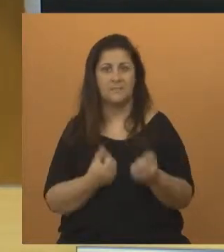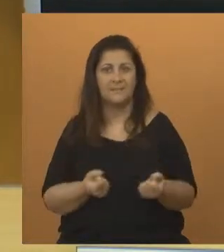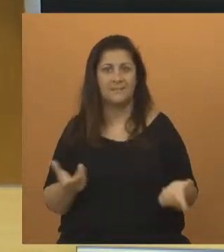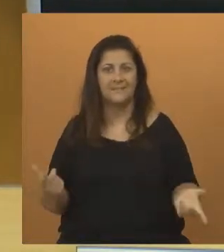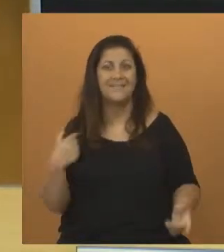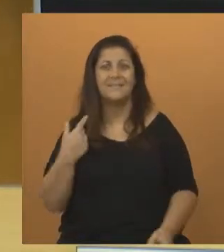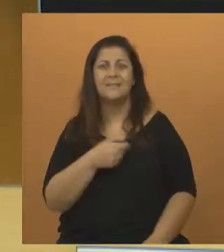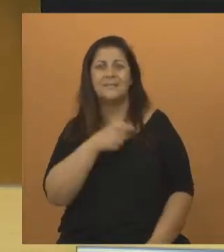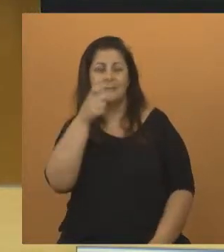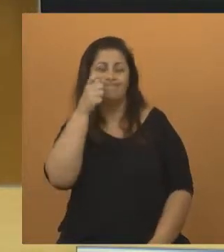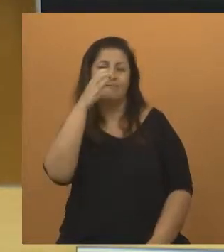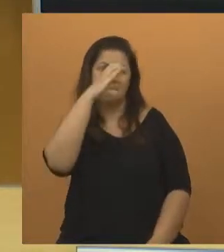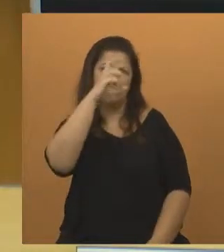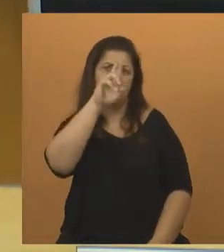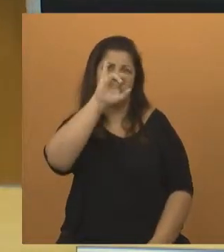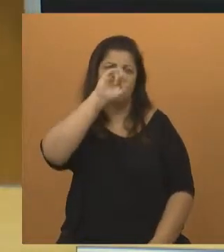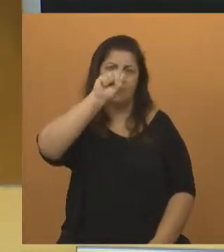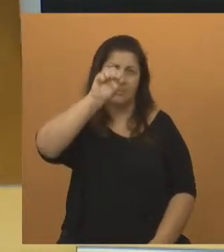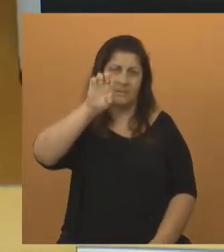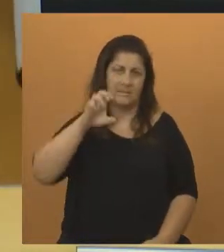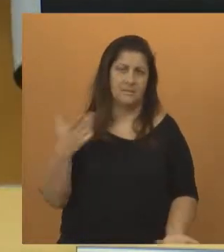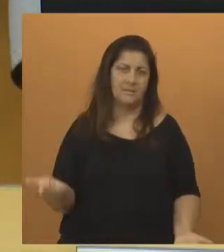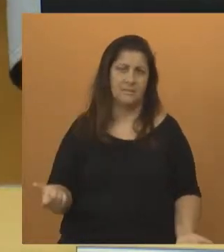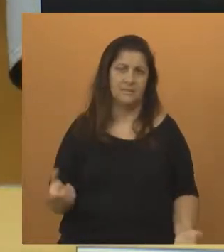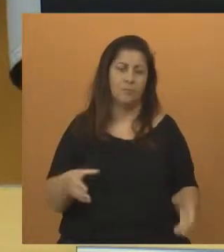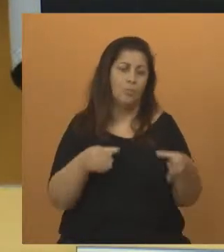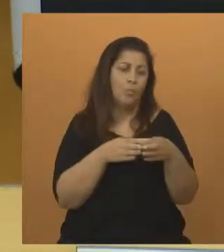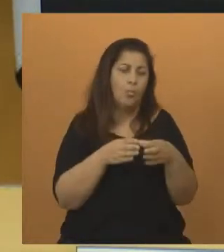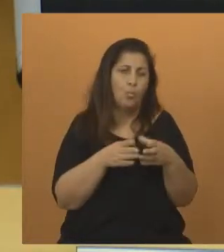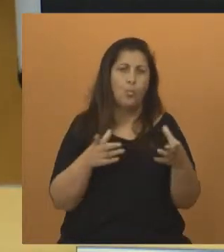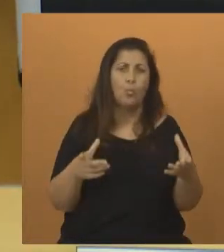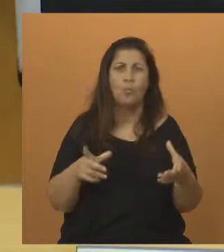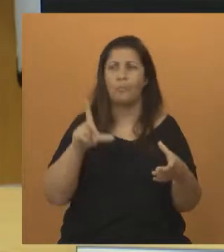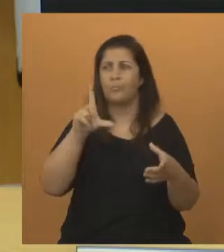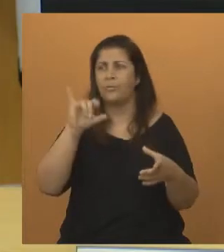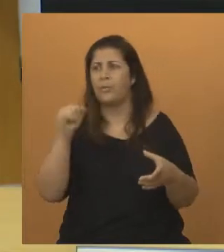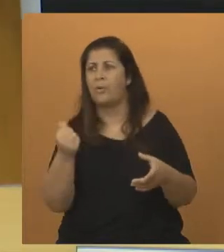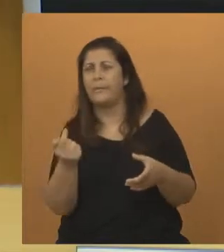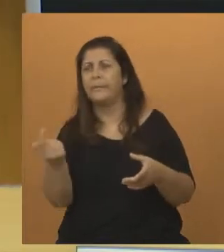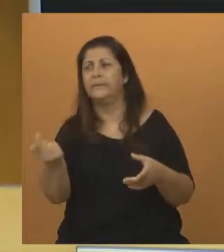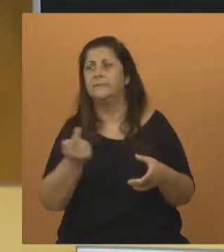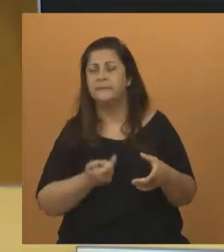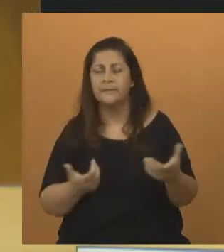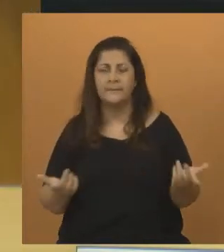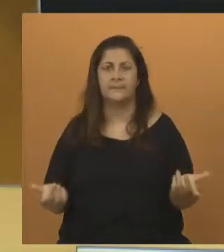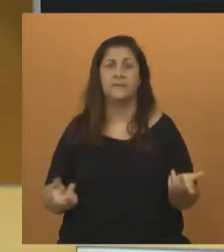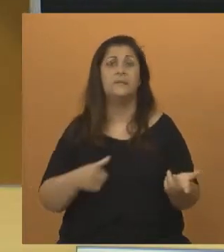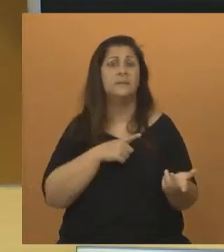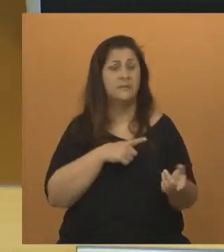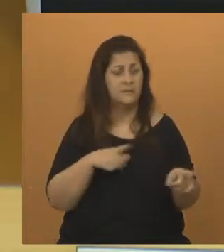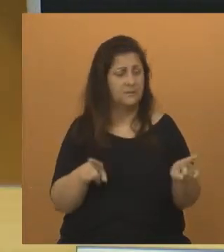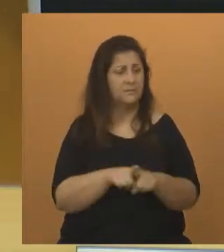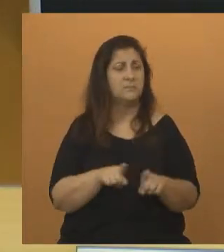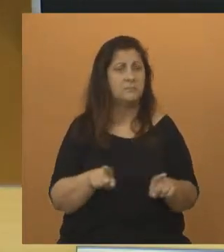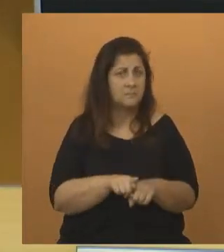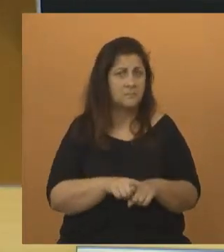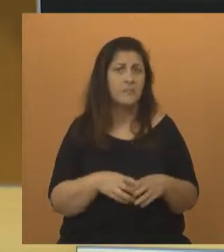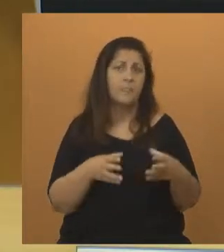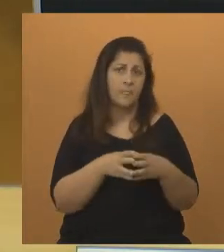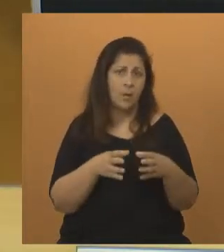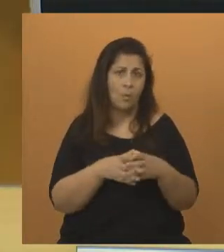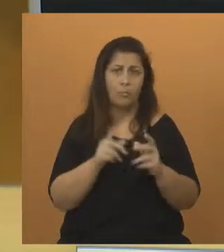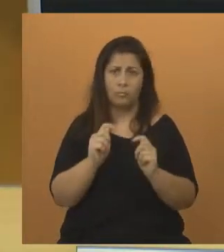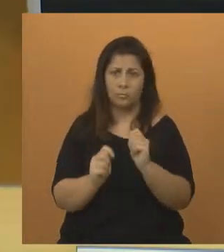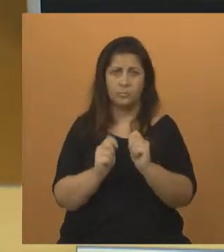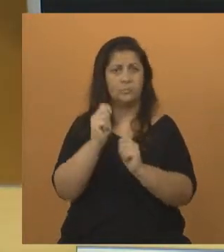vê a crise financeira. Uma comissão de comerciantes para trazer, que nós temos à frente aqui financeira e econômica